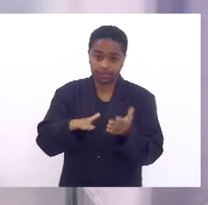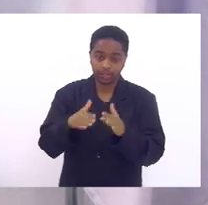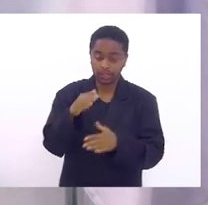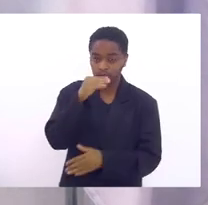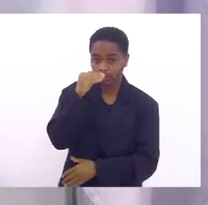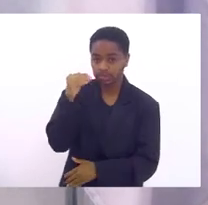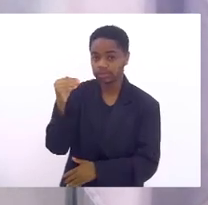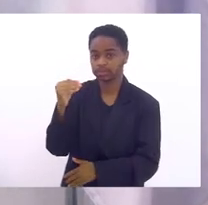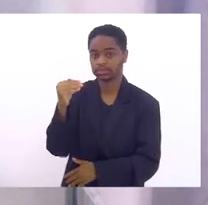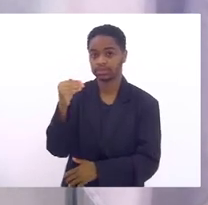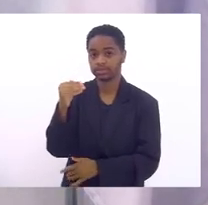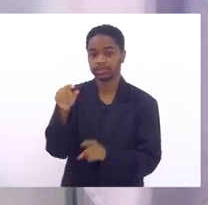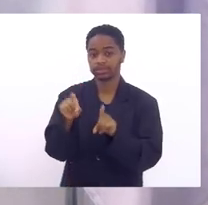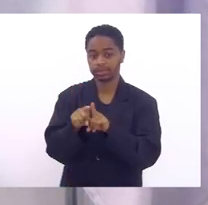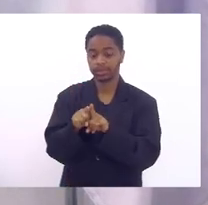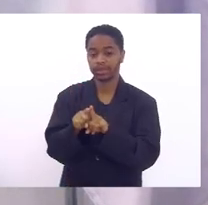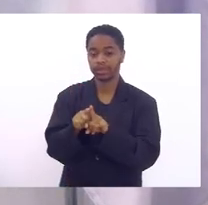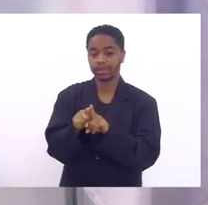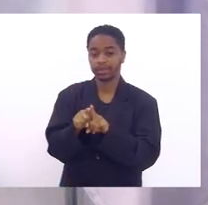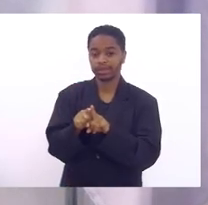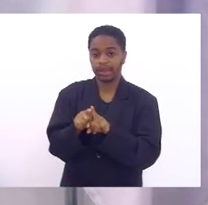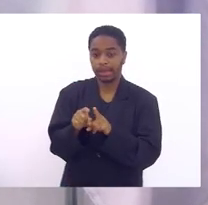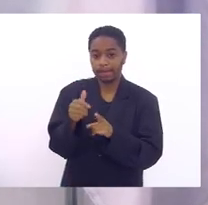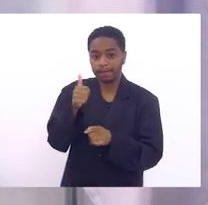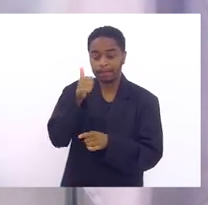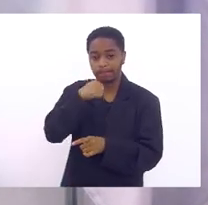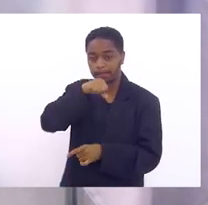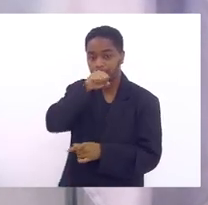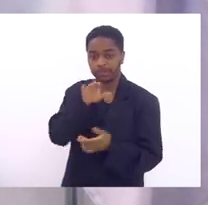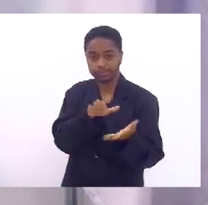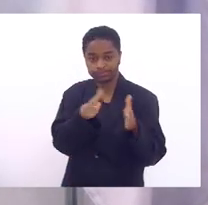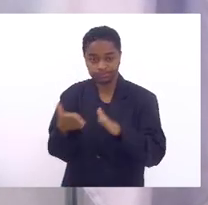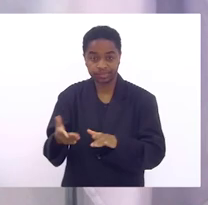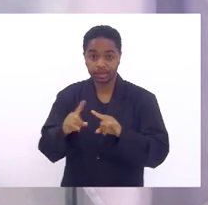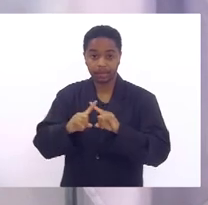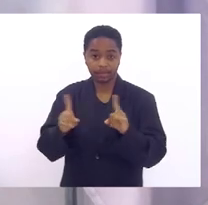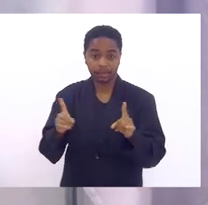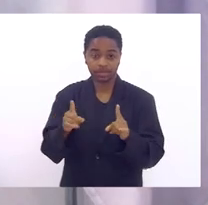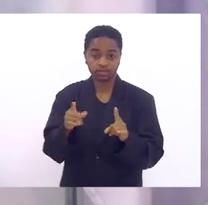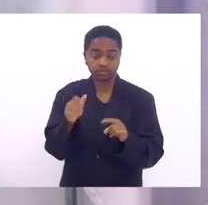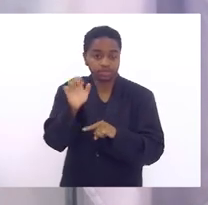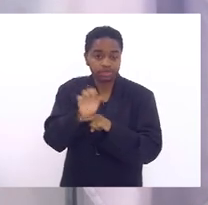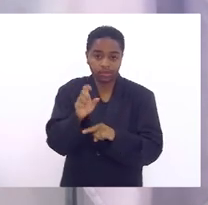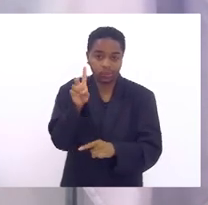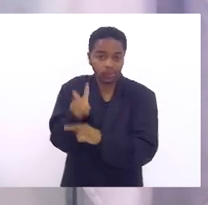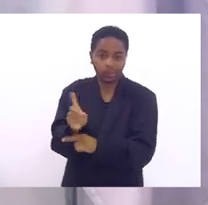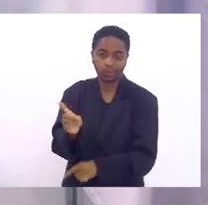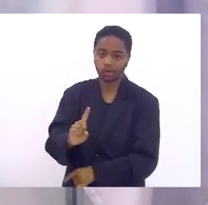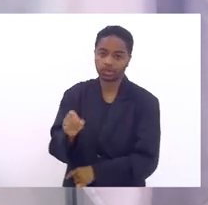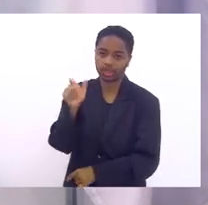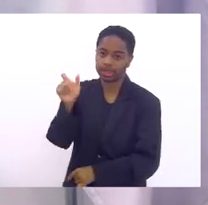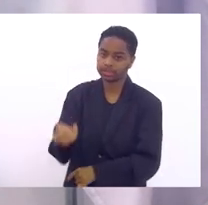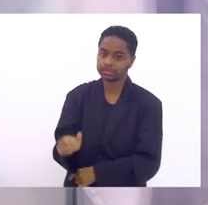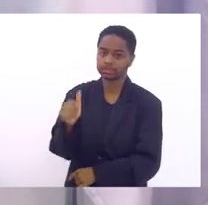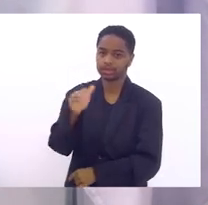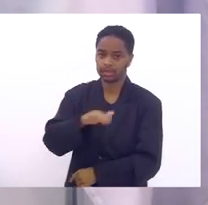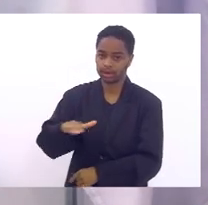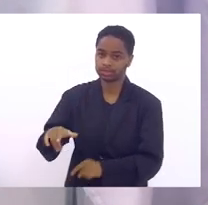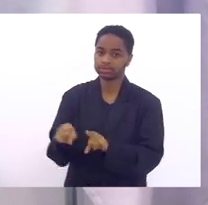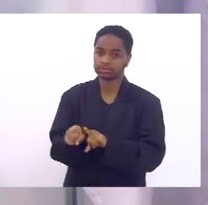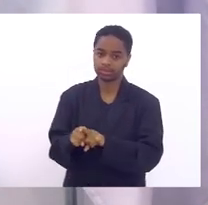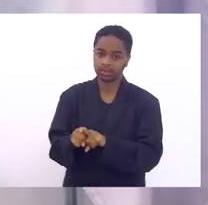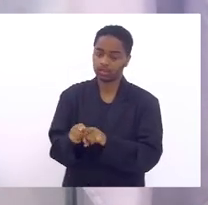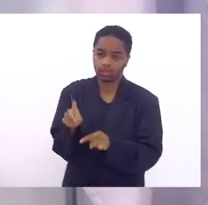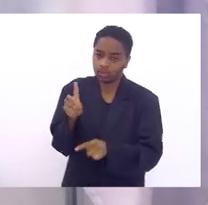adolescente se torna um órfão e a gente não tem um respaldo do estado que assegure também o caminhar